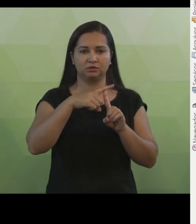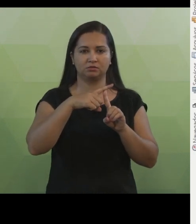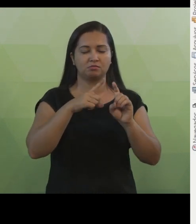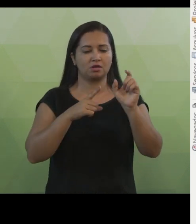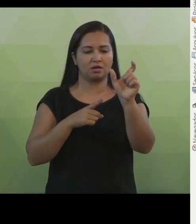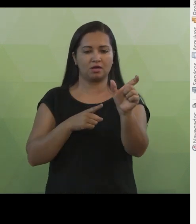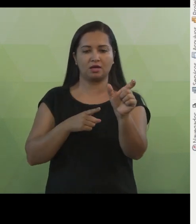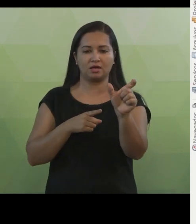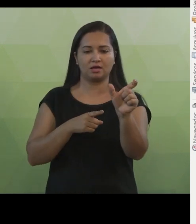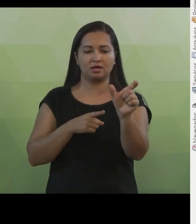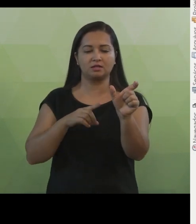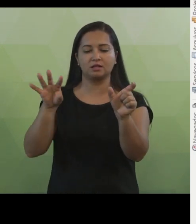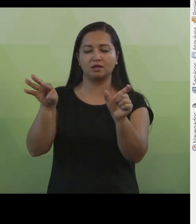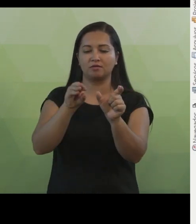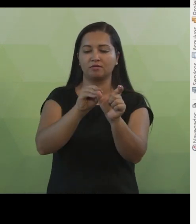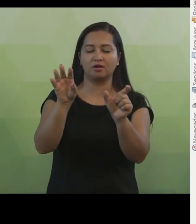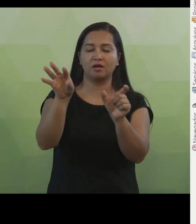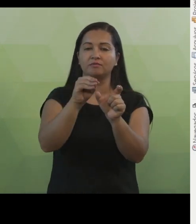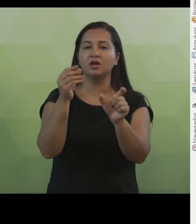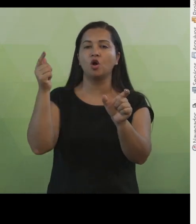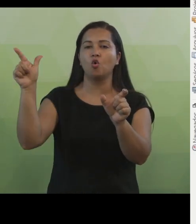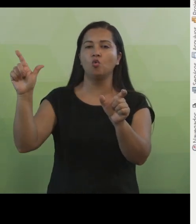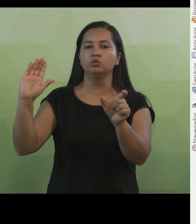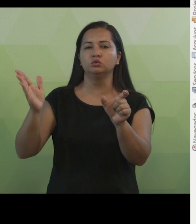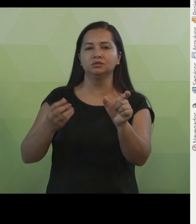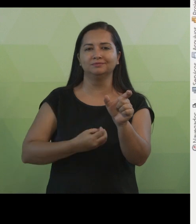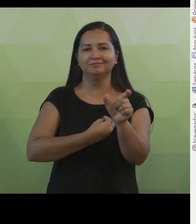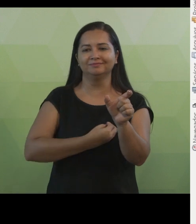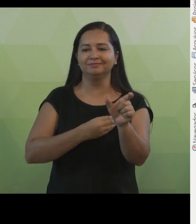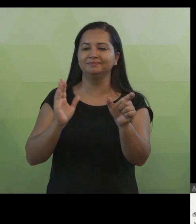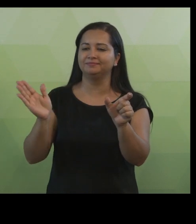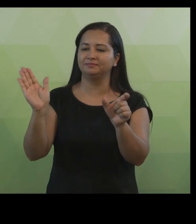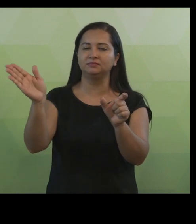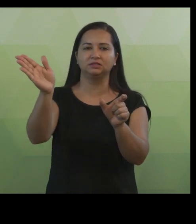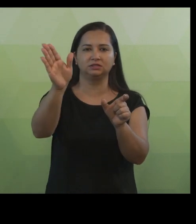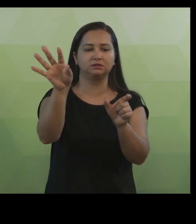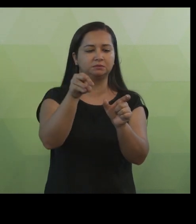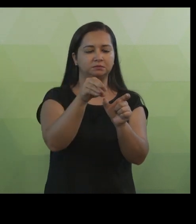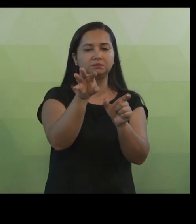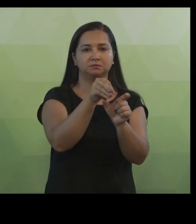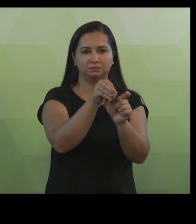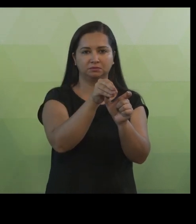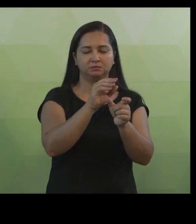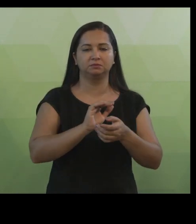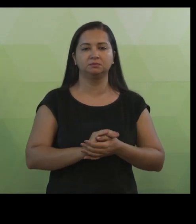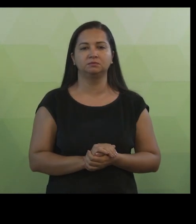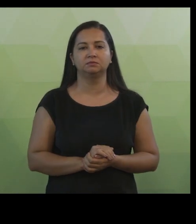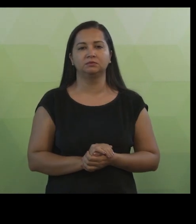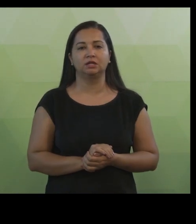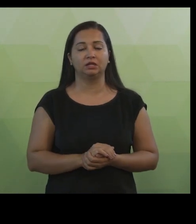treinamento vocês testarem os outros métodos da classe string.